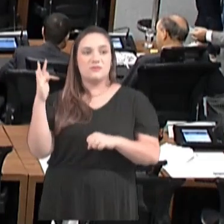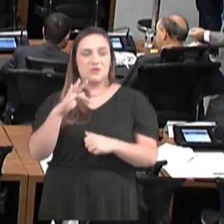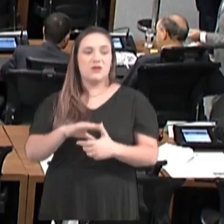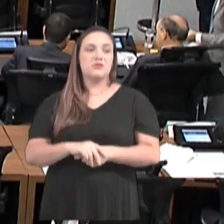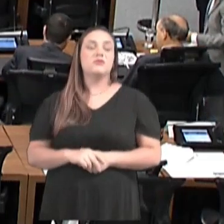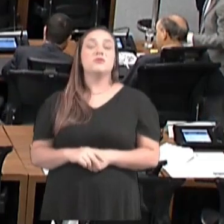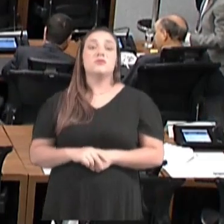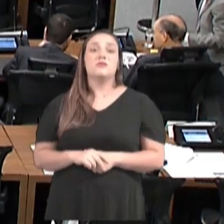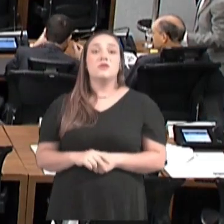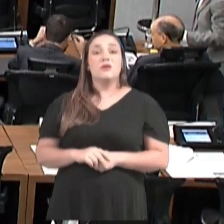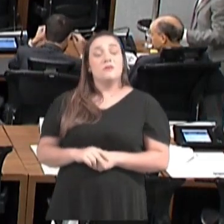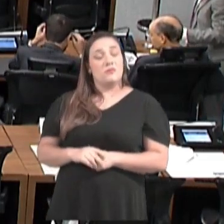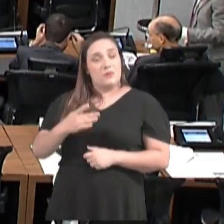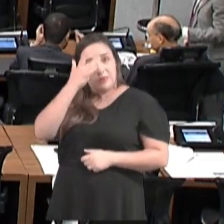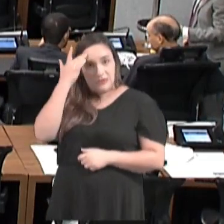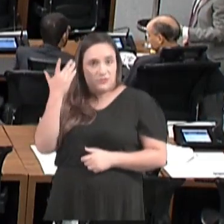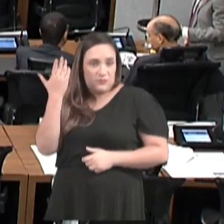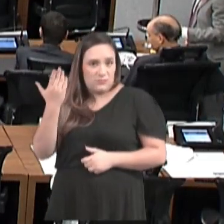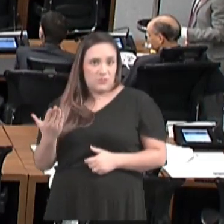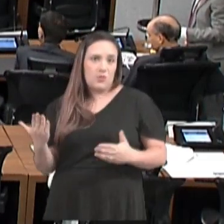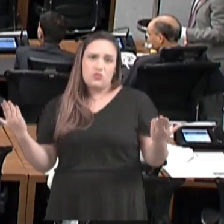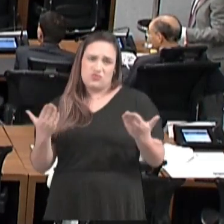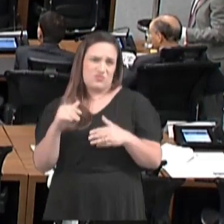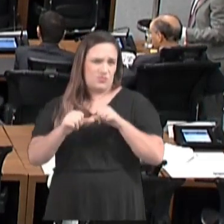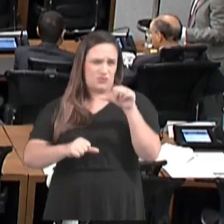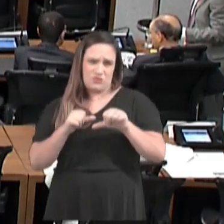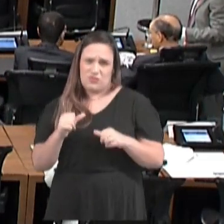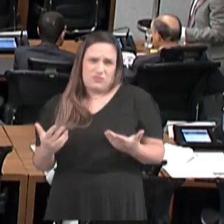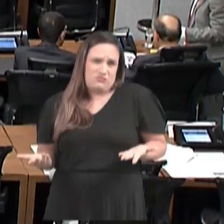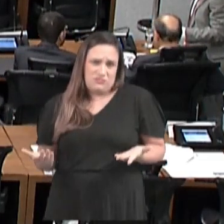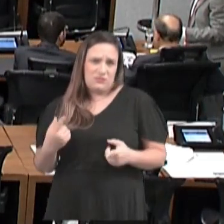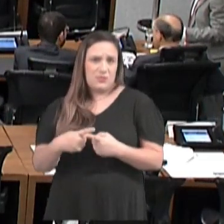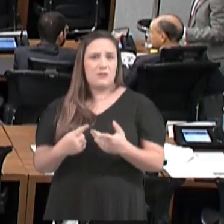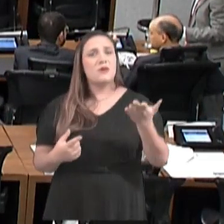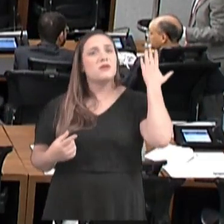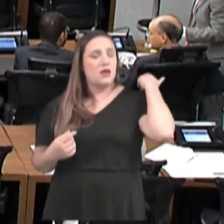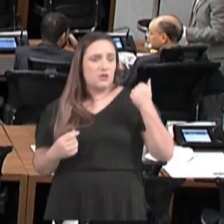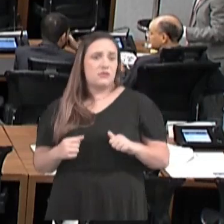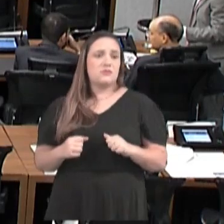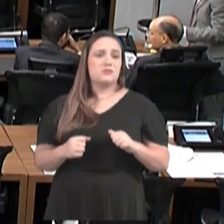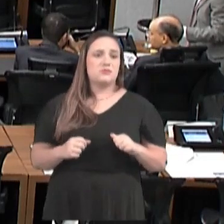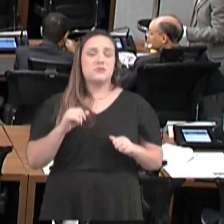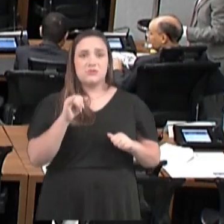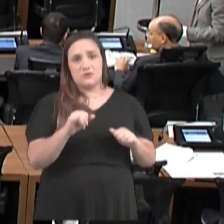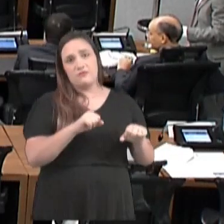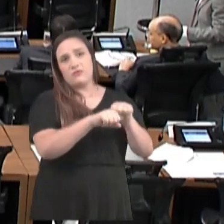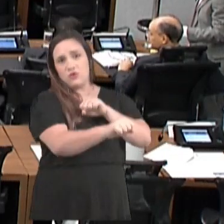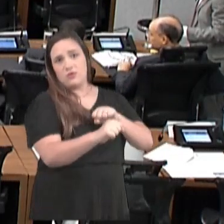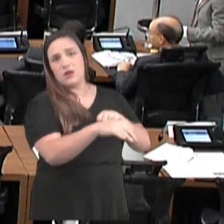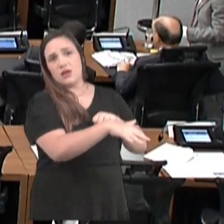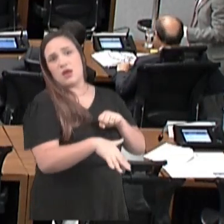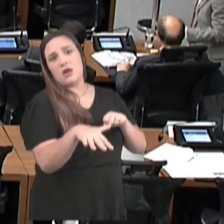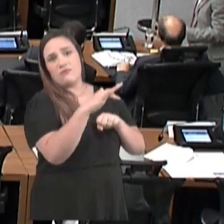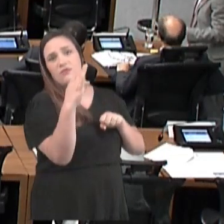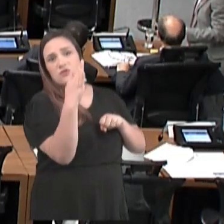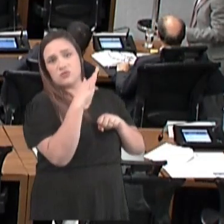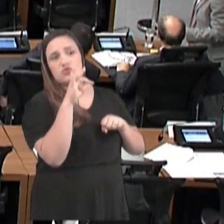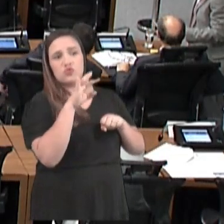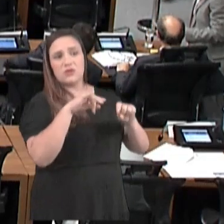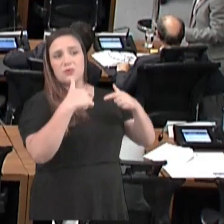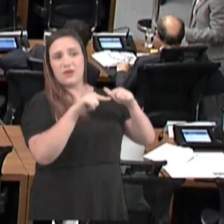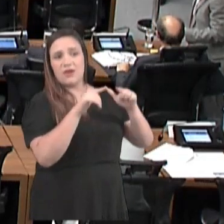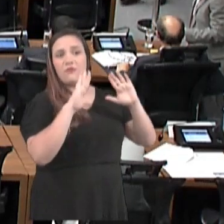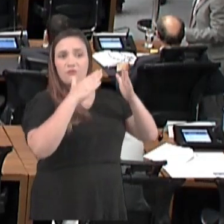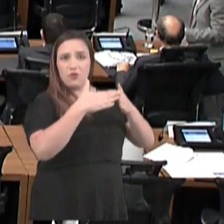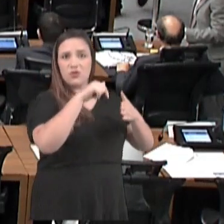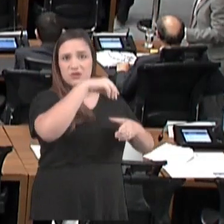acadêmica das pessoas. Hoje isso mudou muito, porque antes a pessoa que era formada numa área, ela só